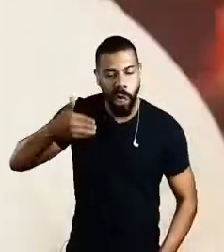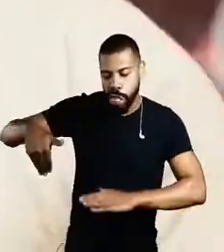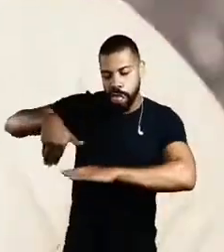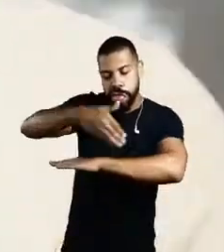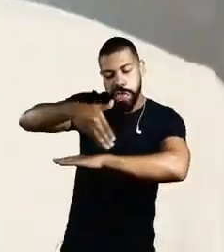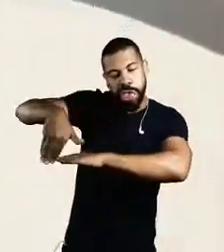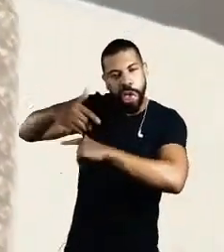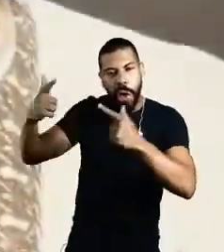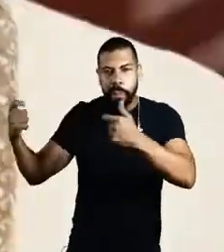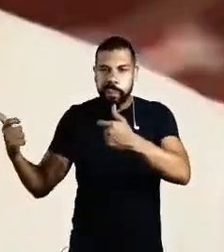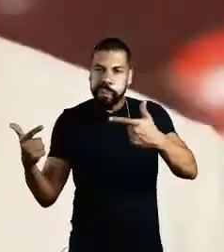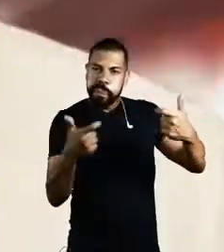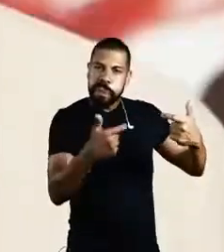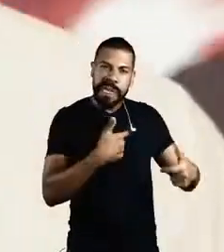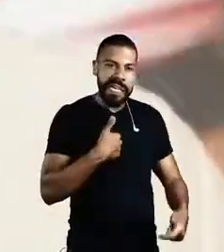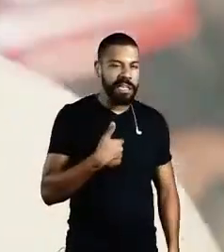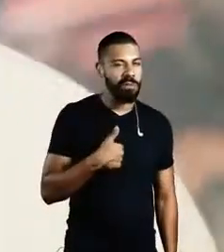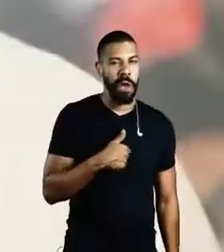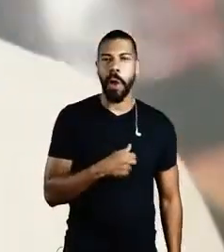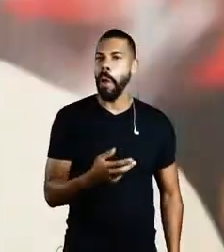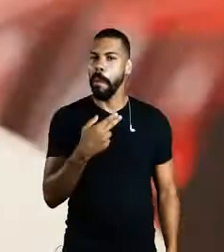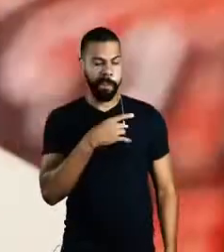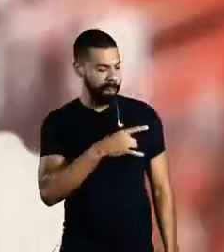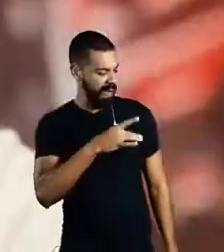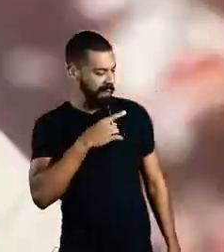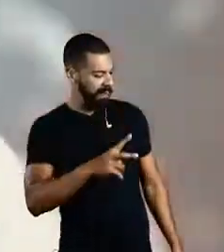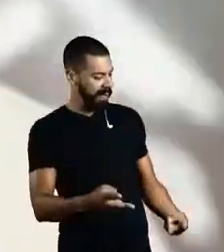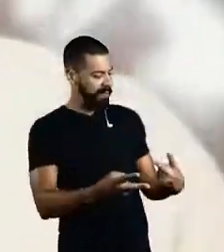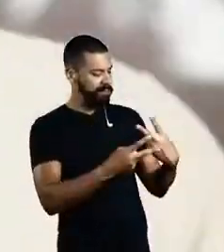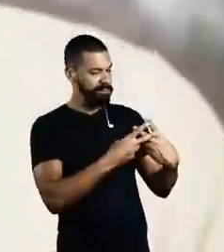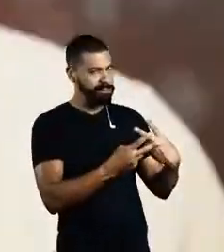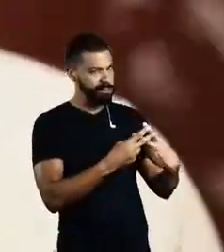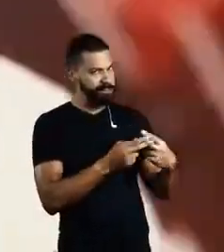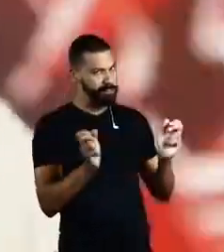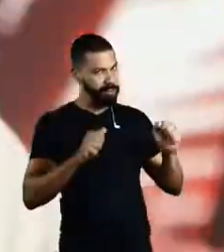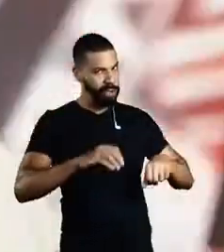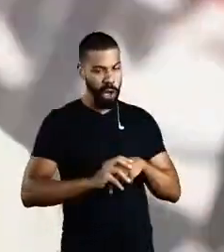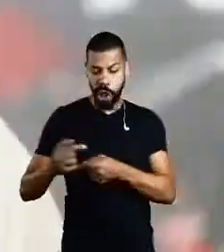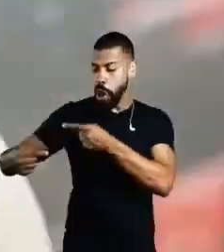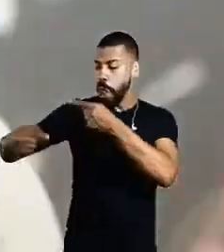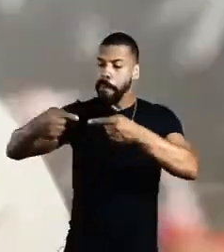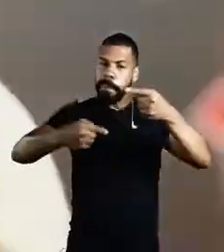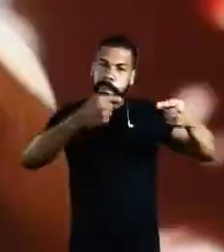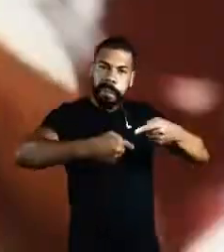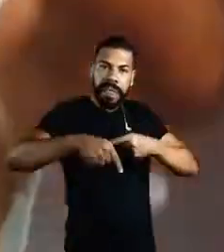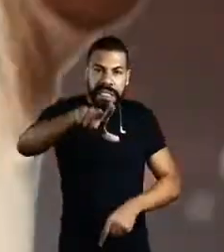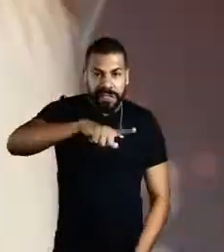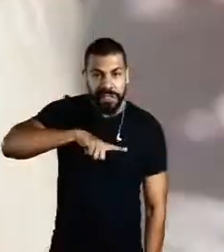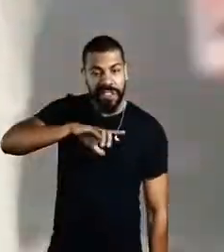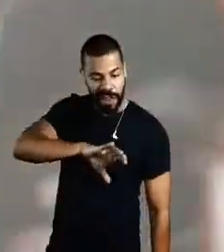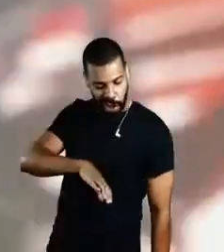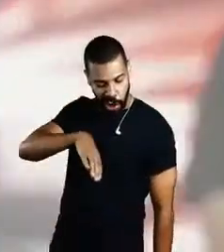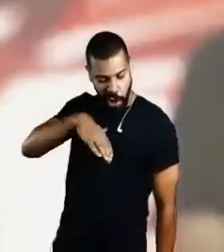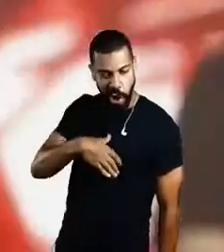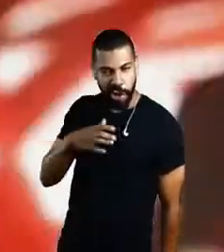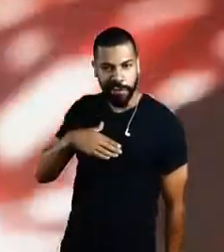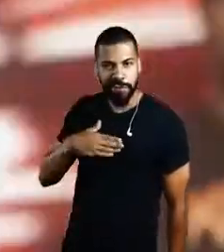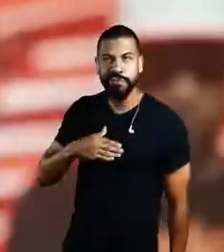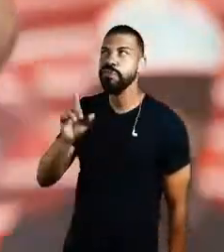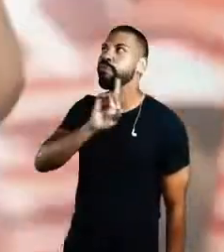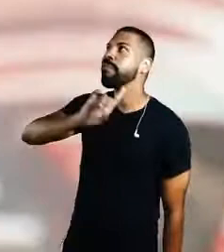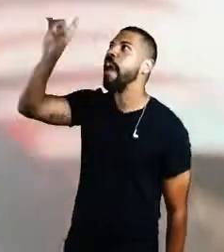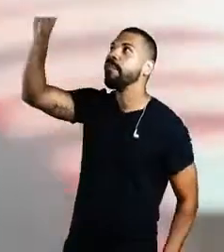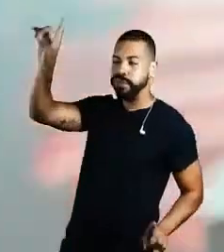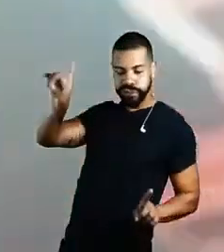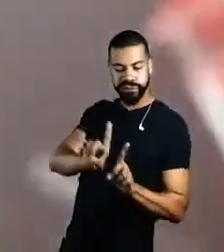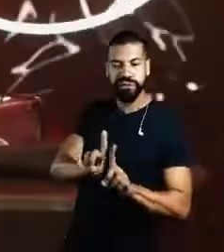combate. Não tenho medo da cadeia ou que a lei me mate. Então não tem debate, se tem coragem vem. Porque Deus está comigo e eles